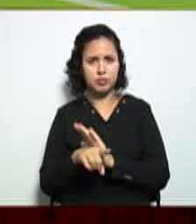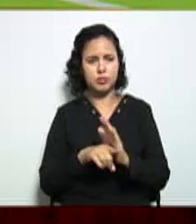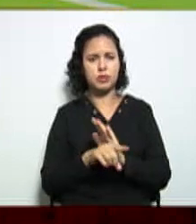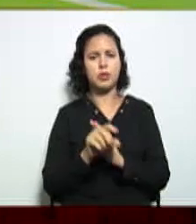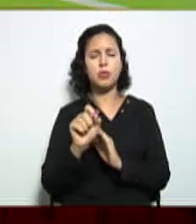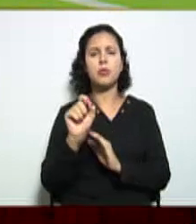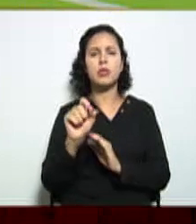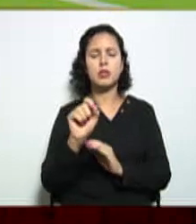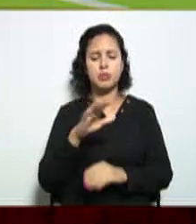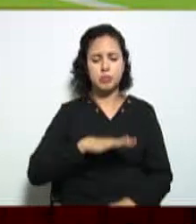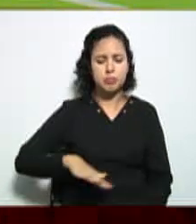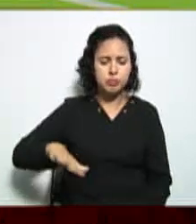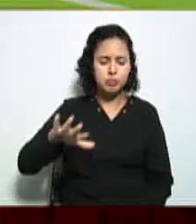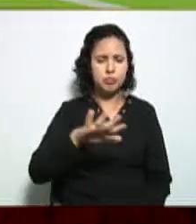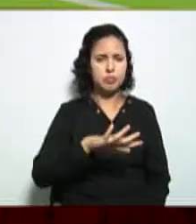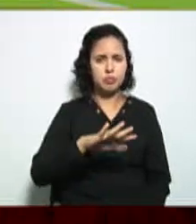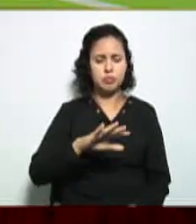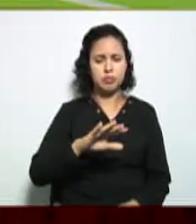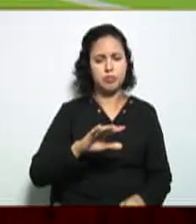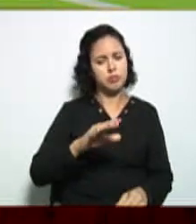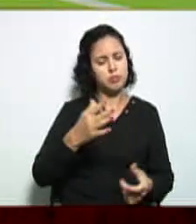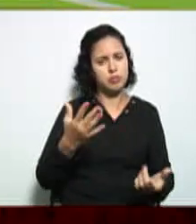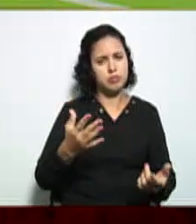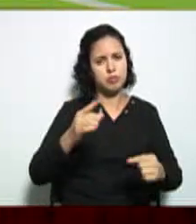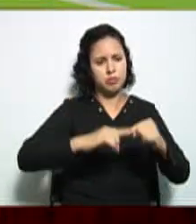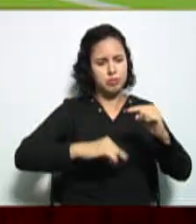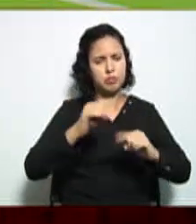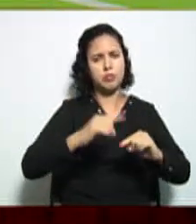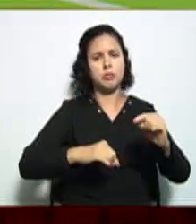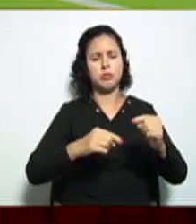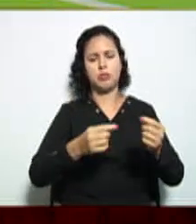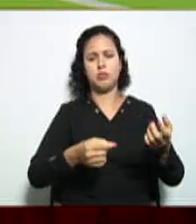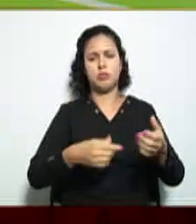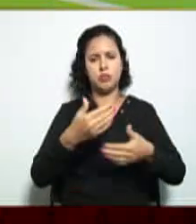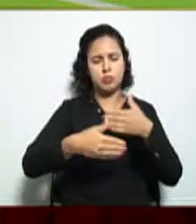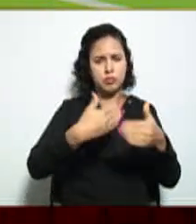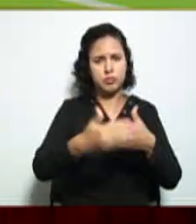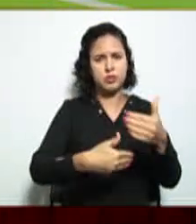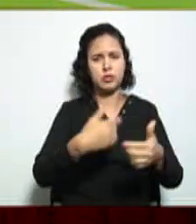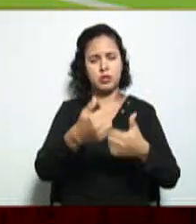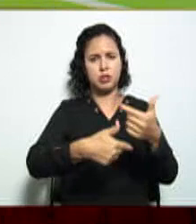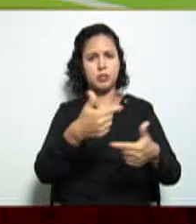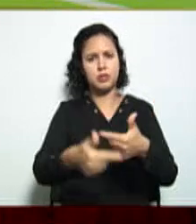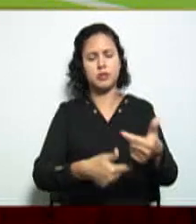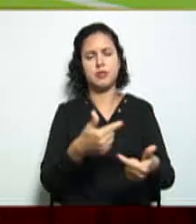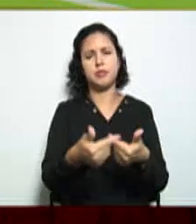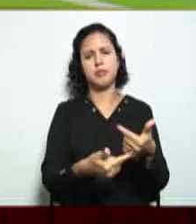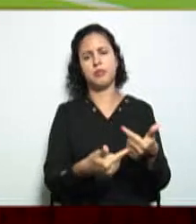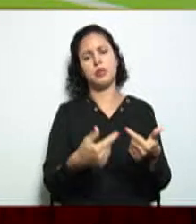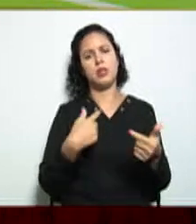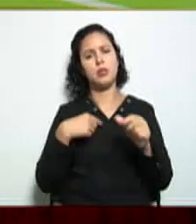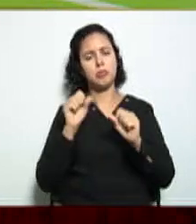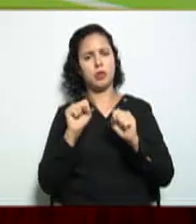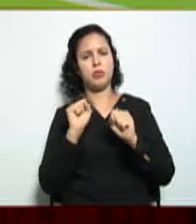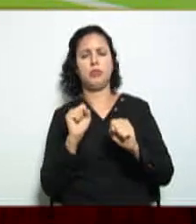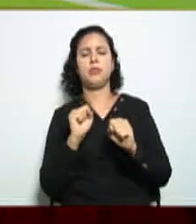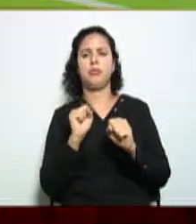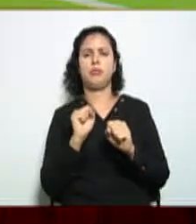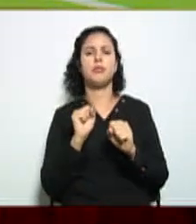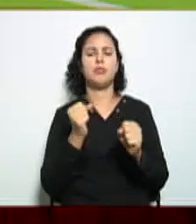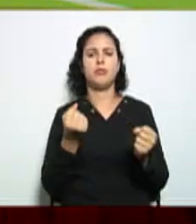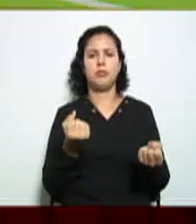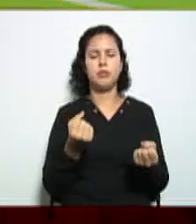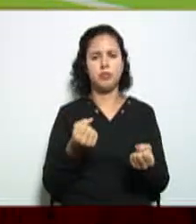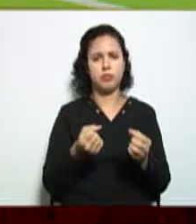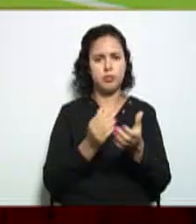região produz, o que minha região está fazendo, está produzindo, está desenvolvendo, está trabalhando, e posso investir em uma dessas